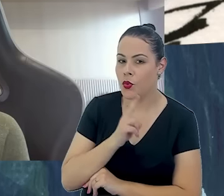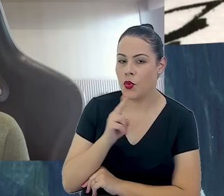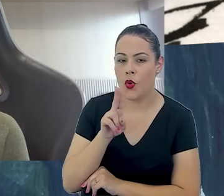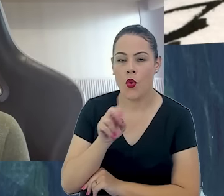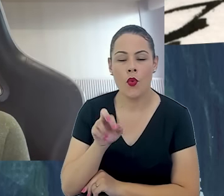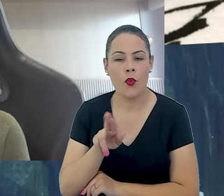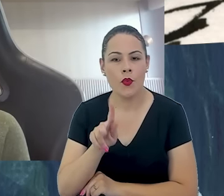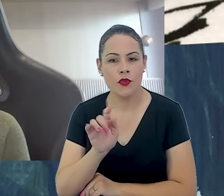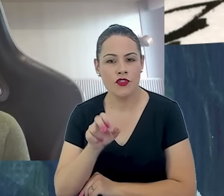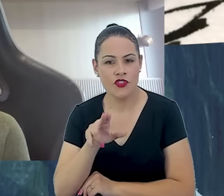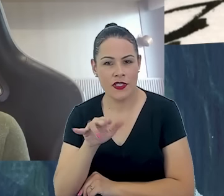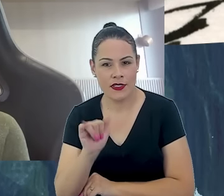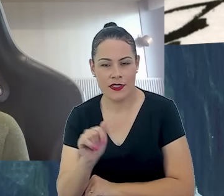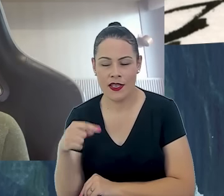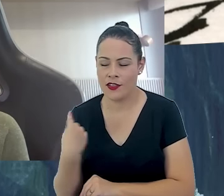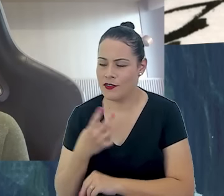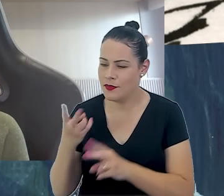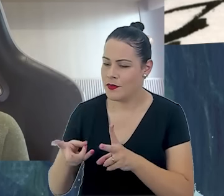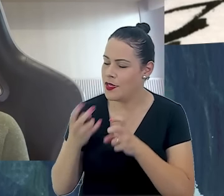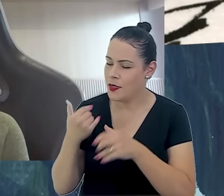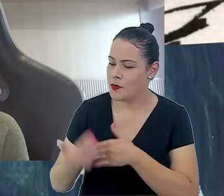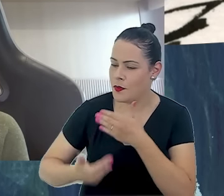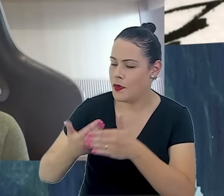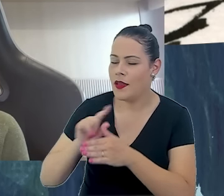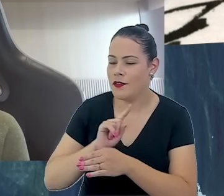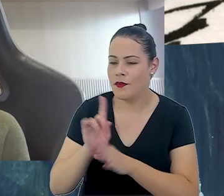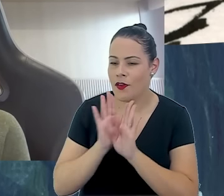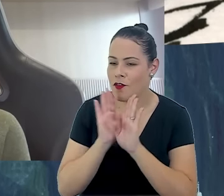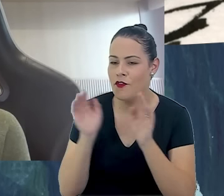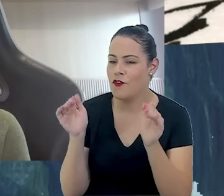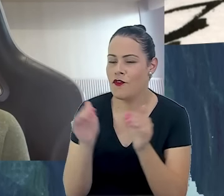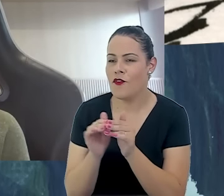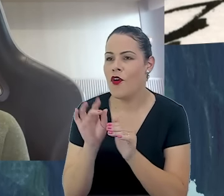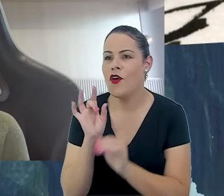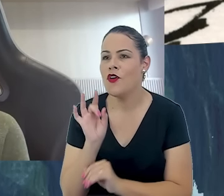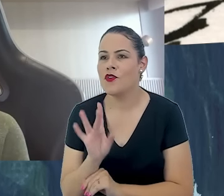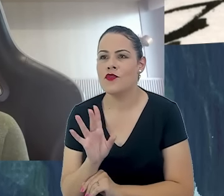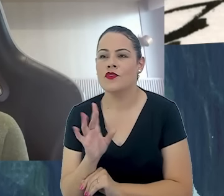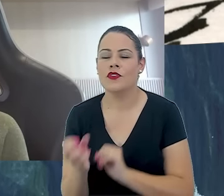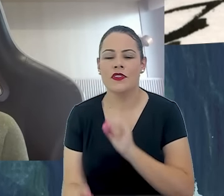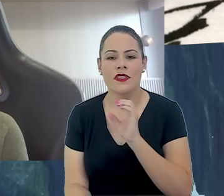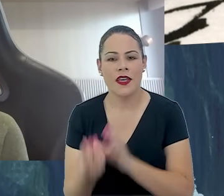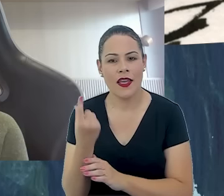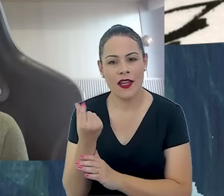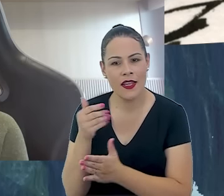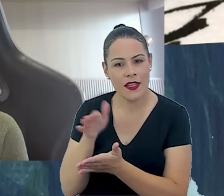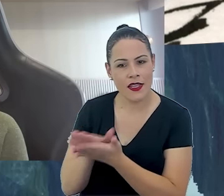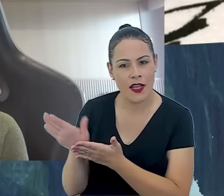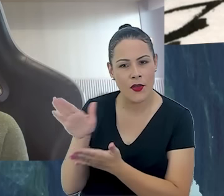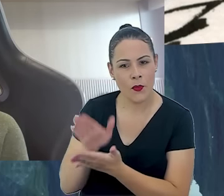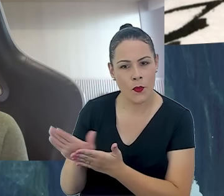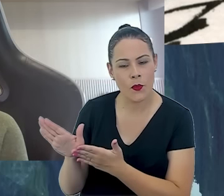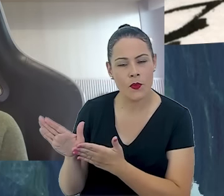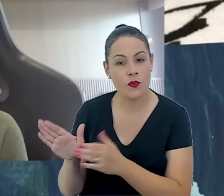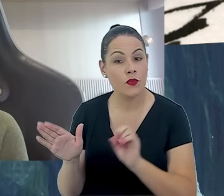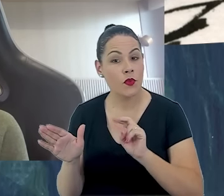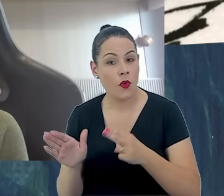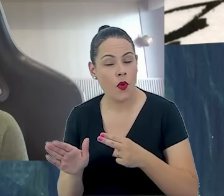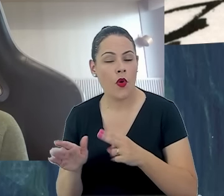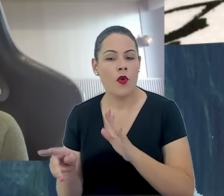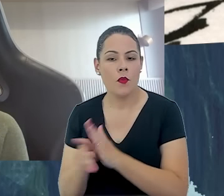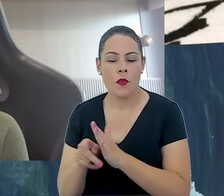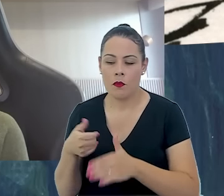que não vejamos esse processo apenas como um processo que gera custos